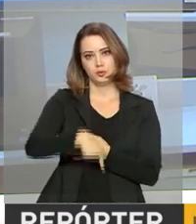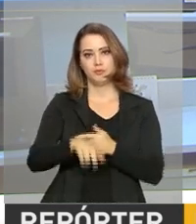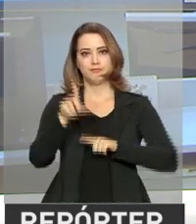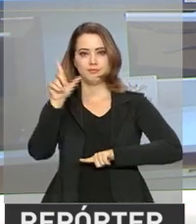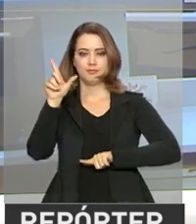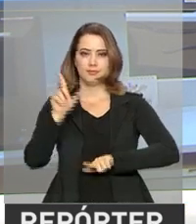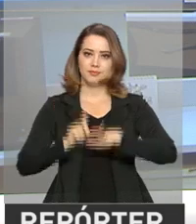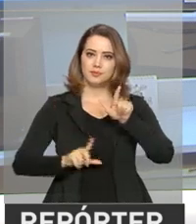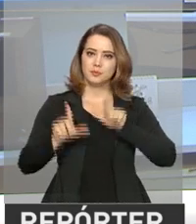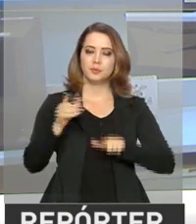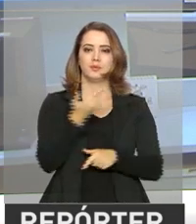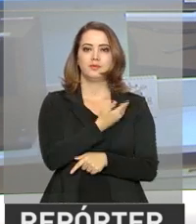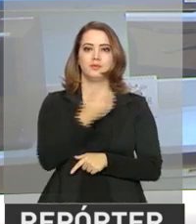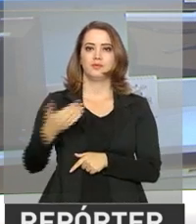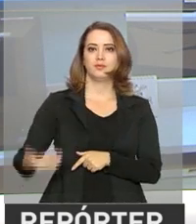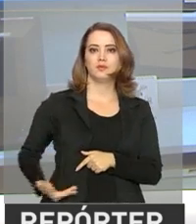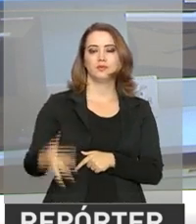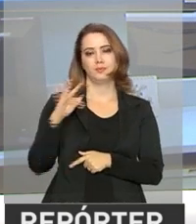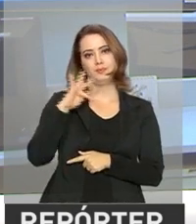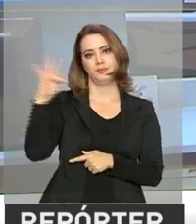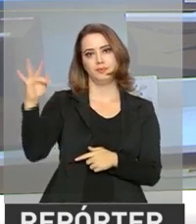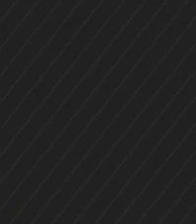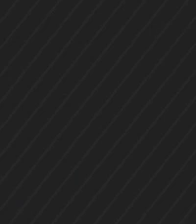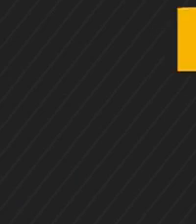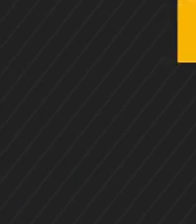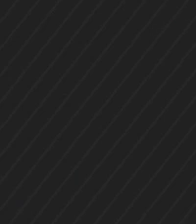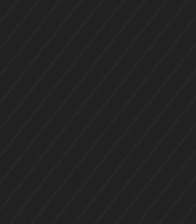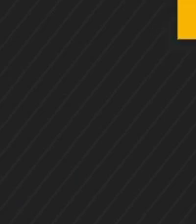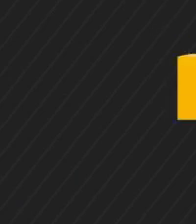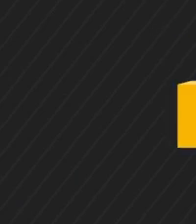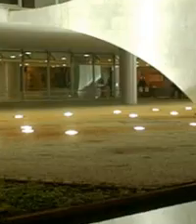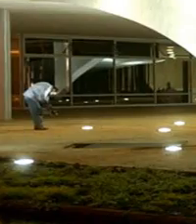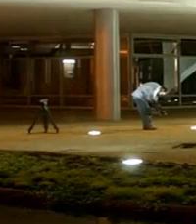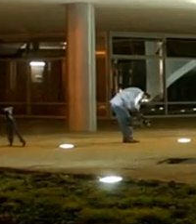gente aqui na NBR a TV do Governo Federal